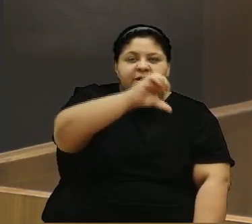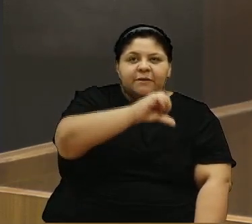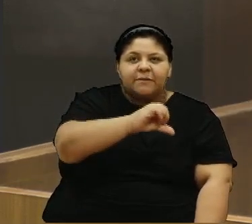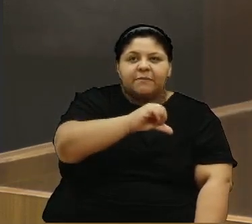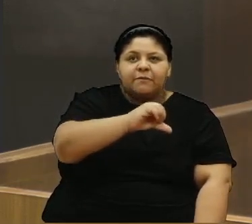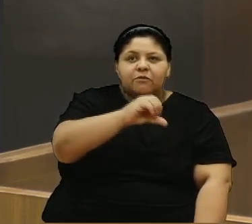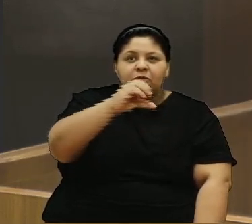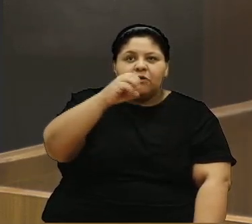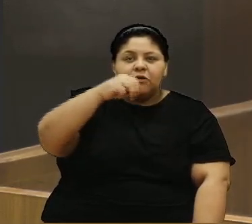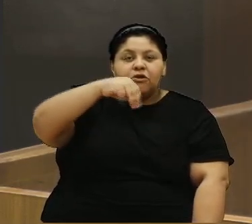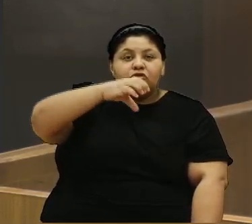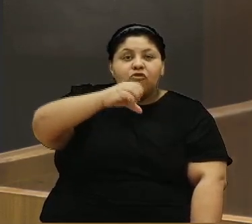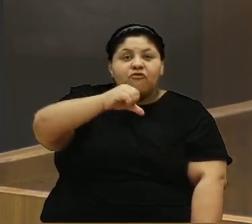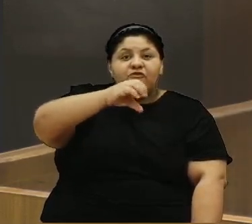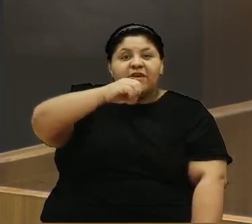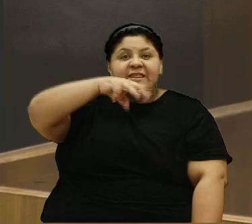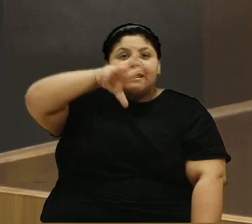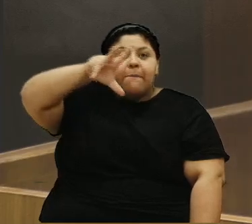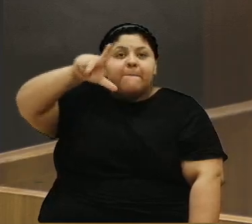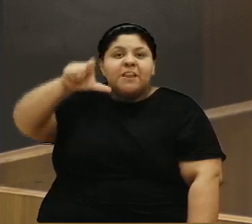90 milhões,